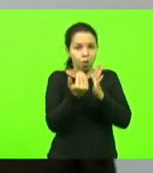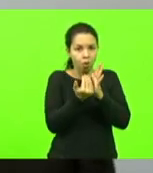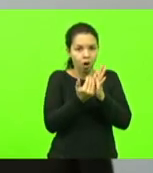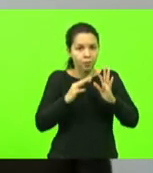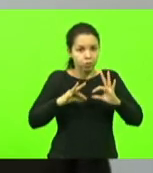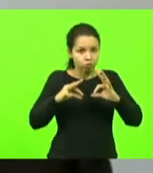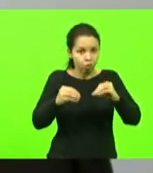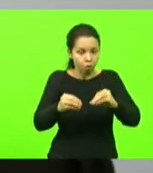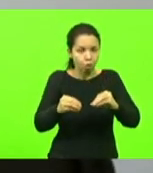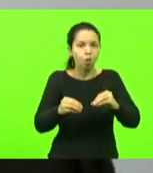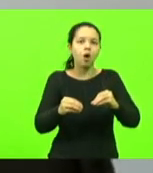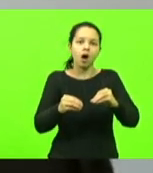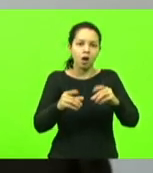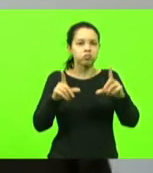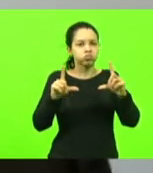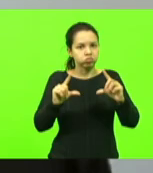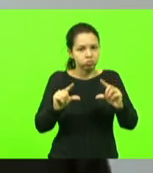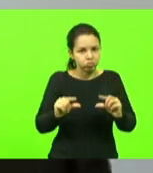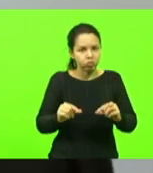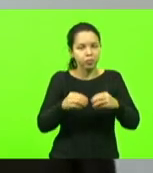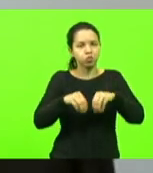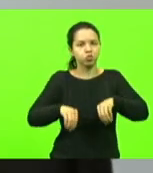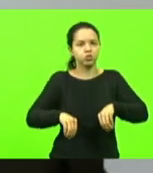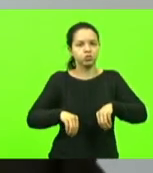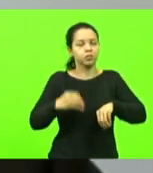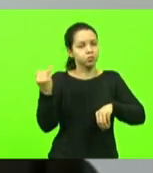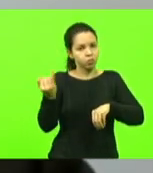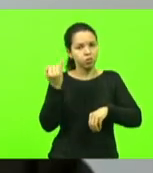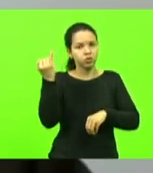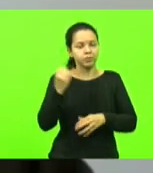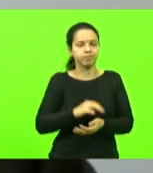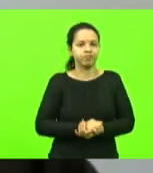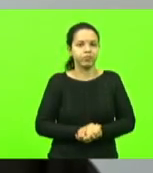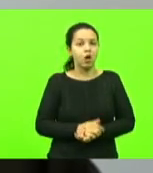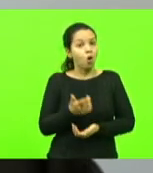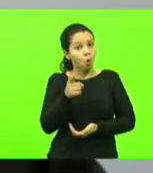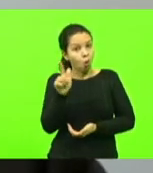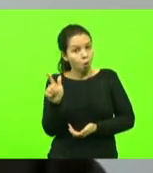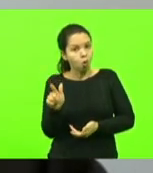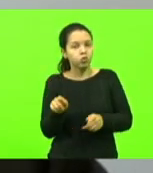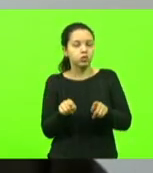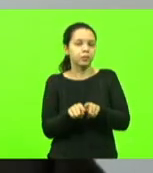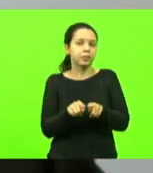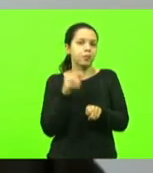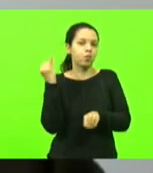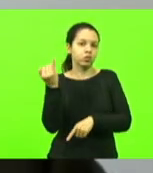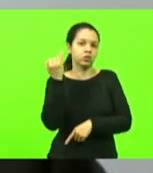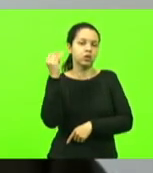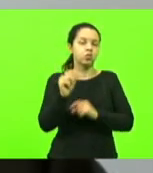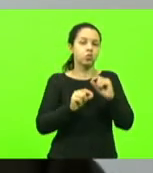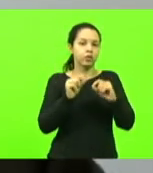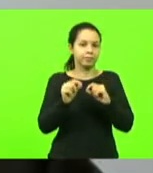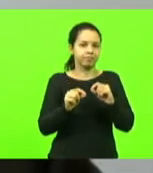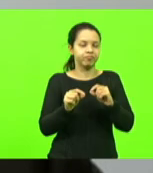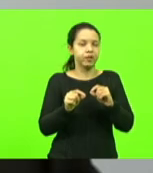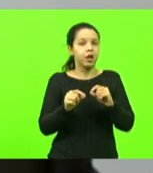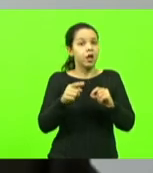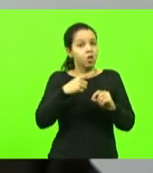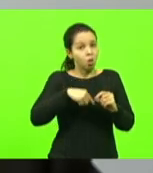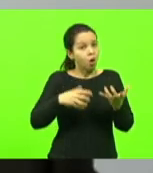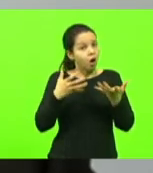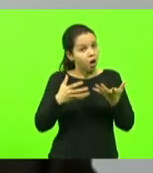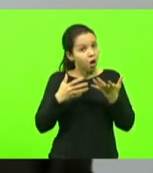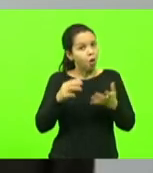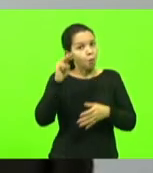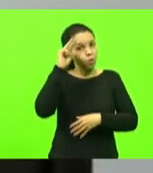Outra questão no que tange também a proteção dos animais. Esperamos que o governador do estado encaminhe o mais rápido possível,